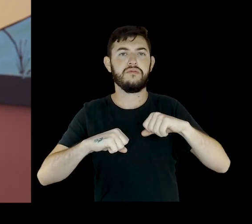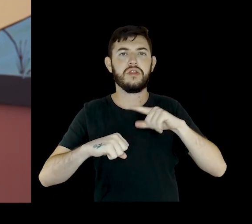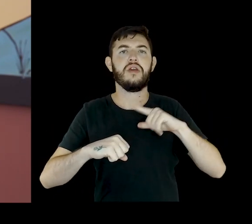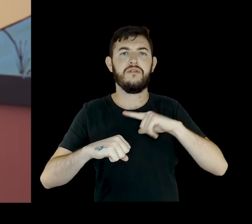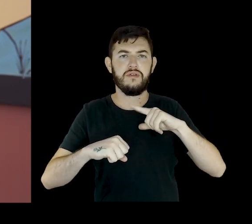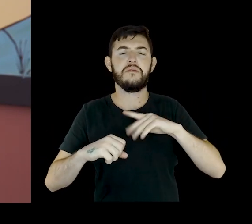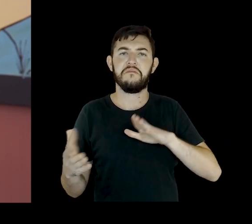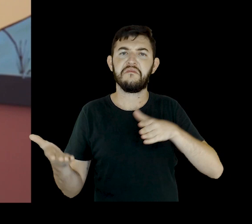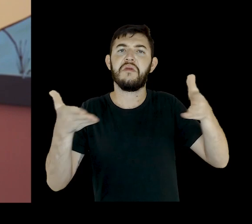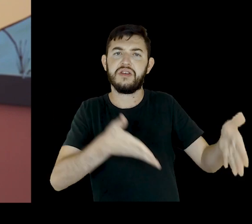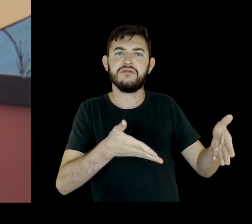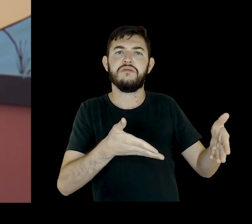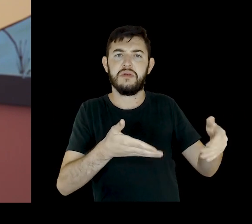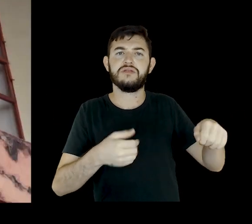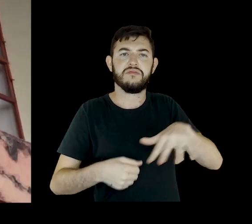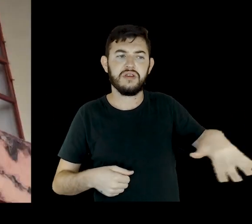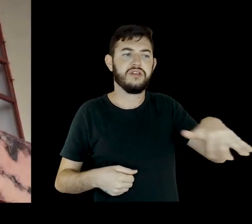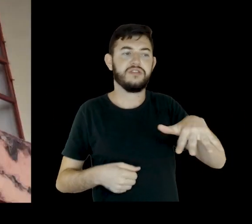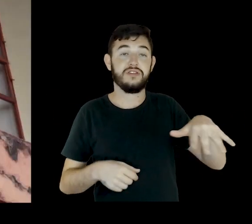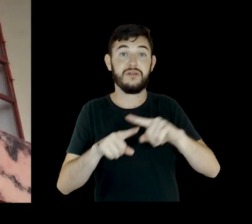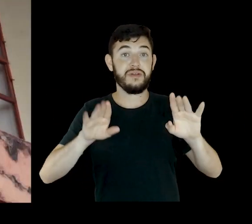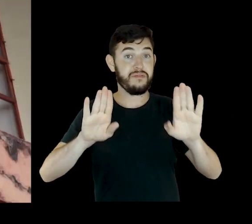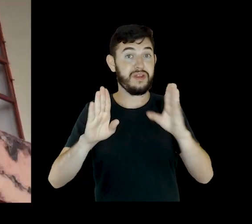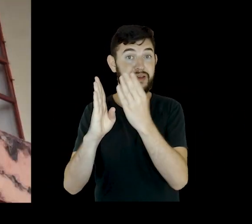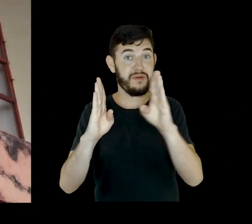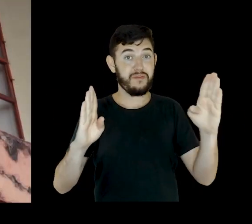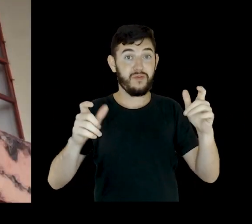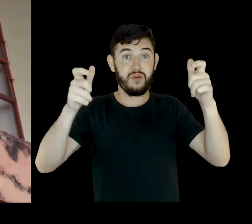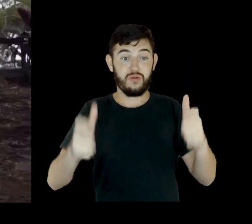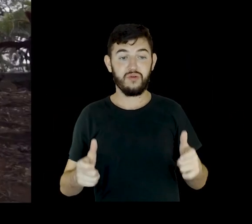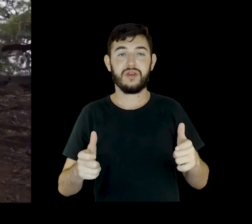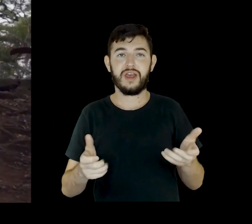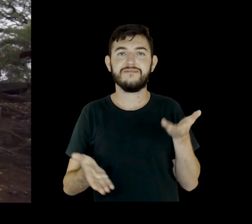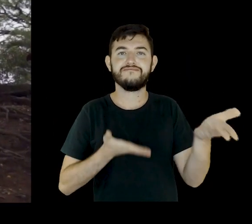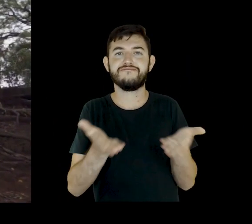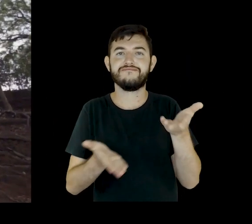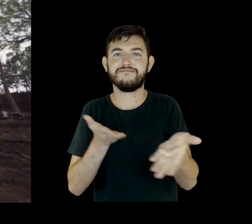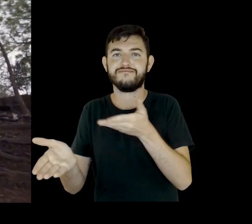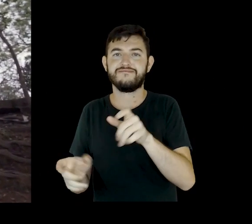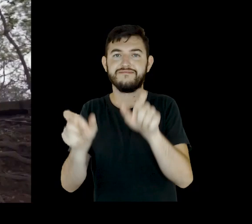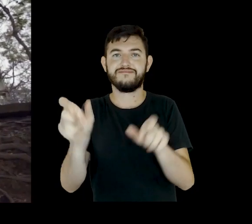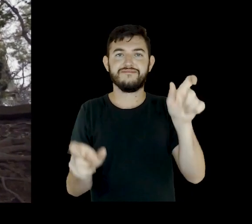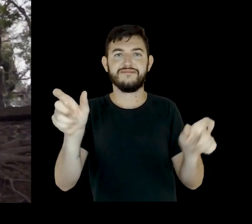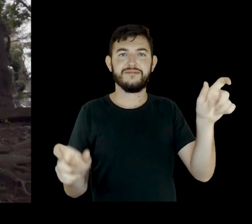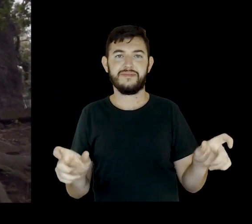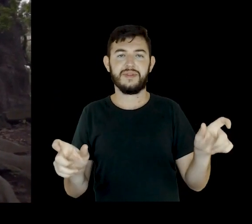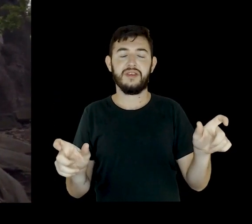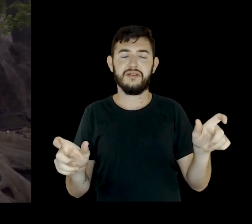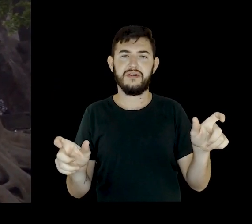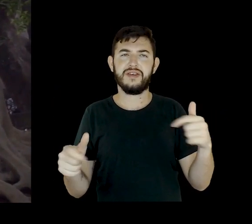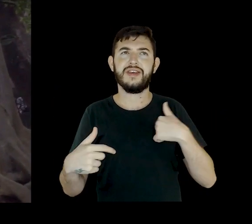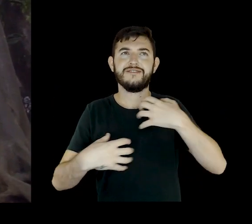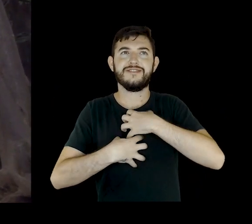ali, assim, na minha vida, sabe? A biblioteca sempre foi um lugar que sempre acolheu muito a gente. Então era um lugar que eu tinha